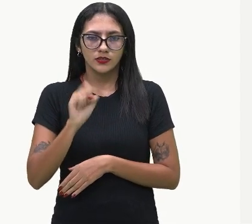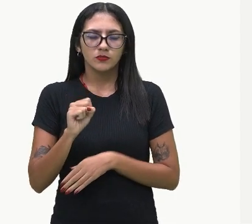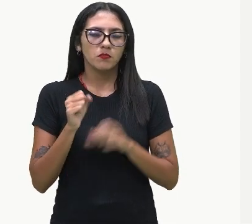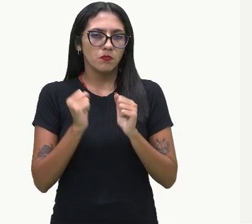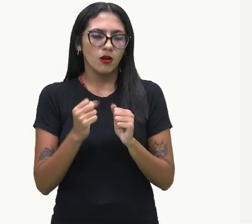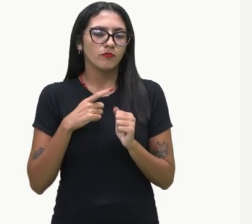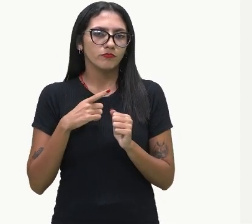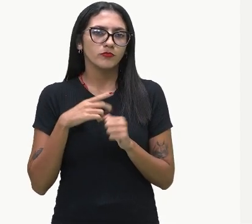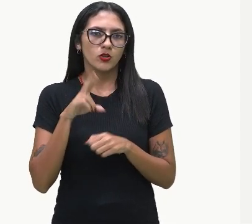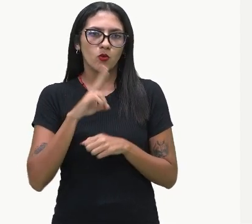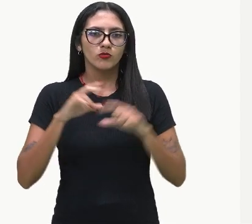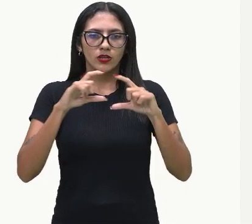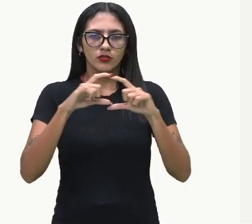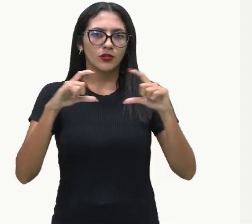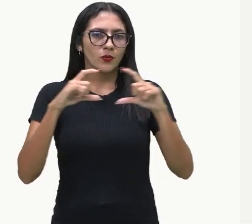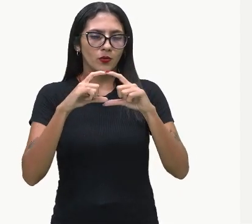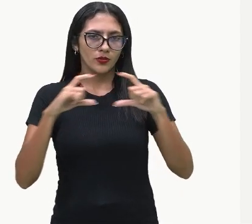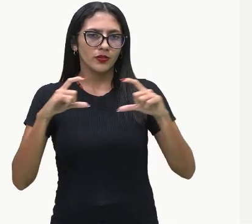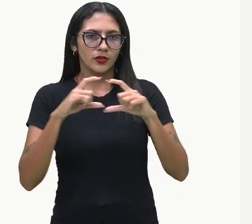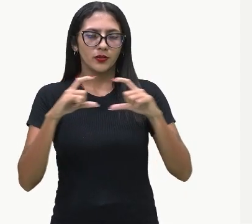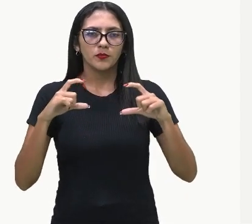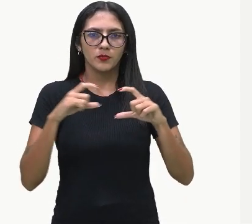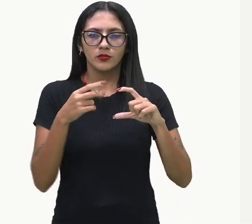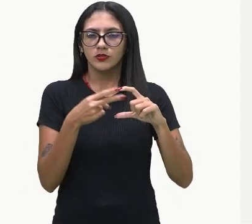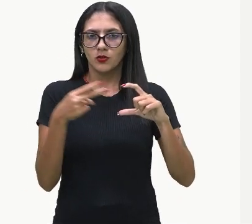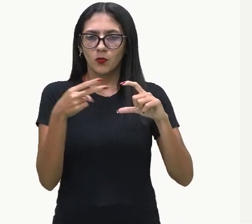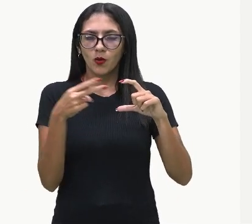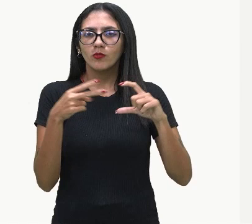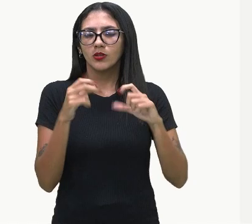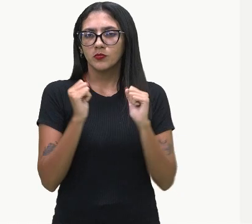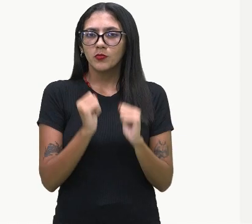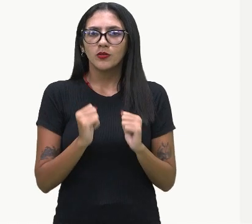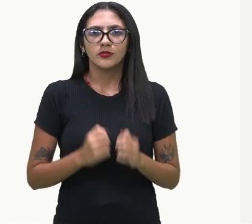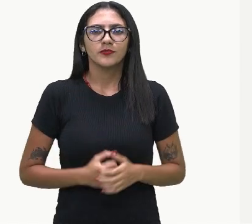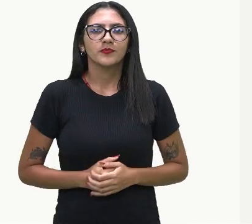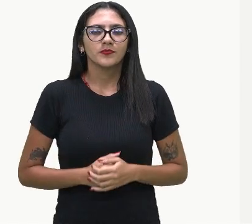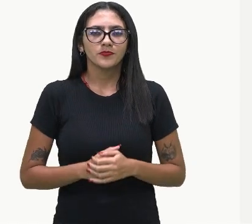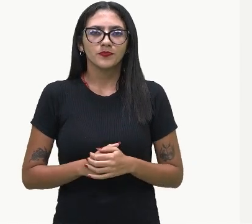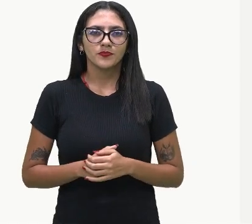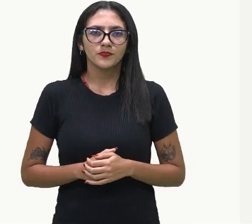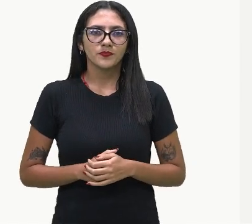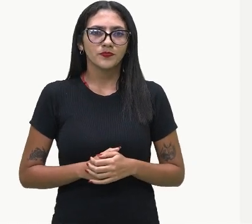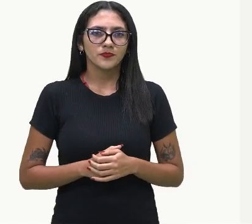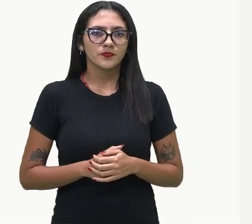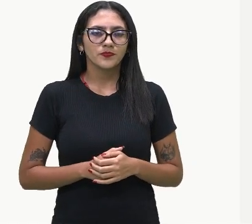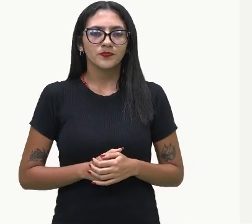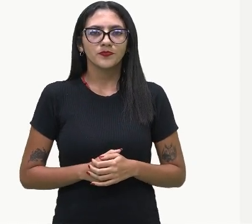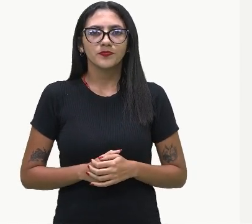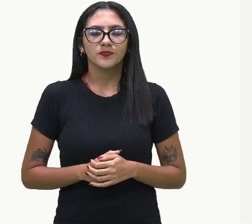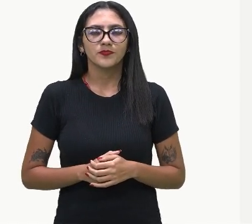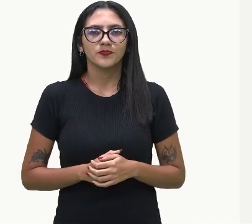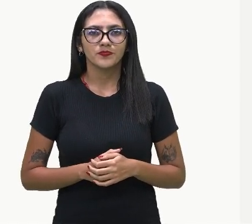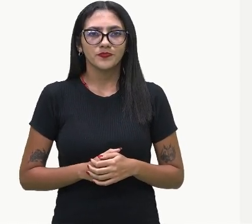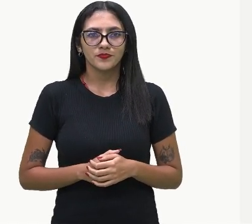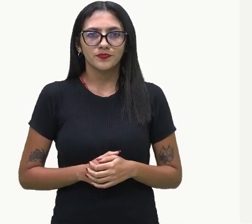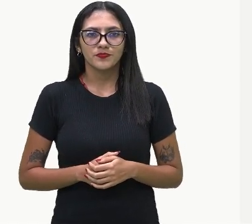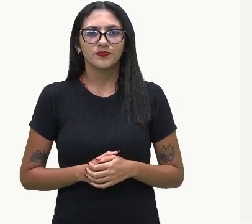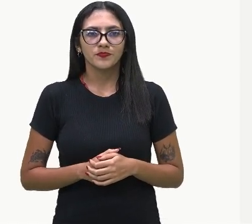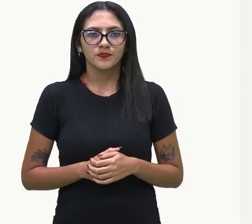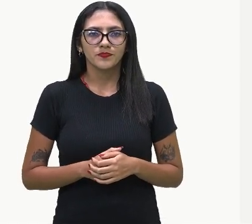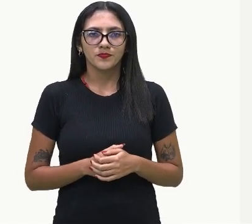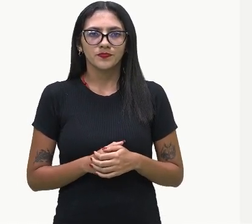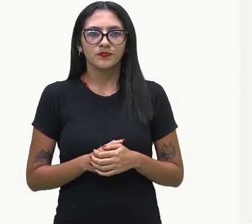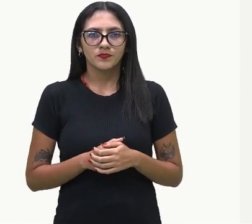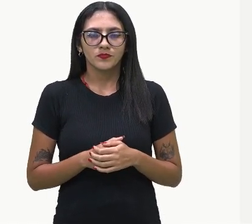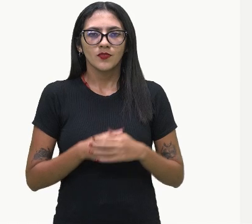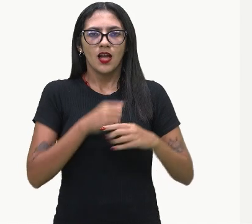aplicar a nossa proporção aí de Tales de Mileto, o nosso teorema de Tales, onde